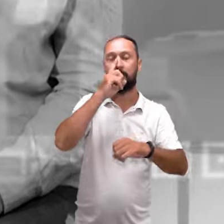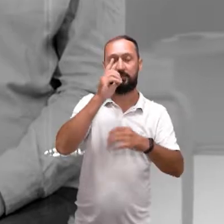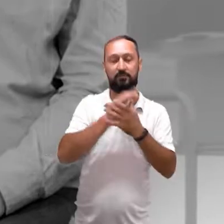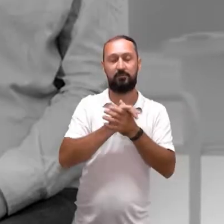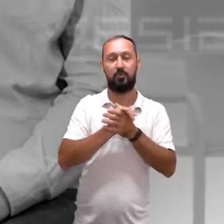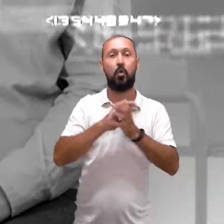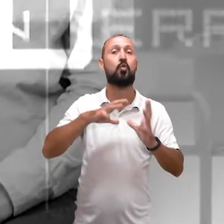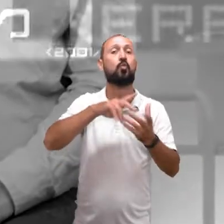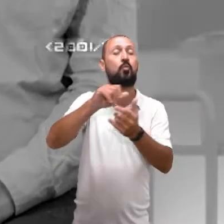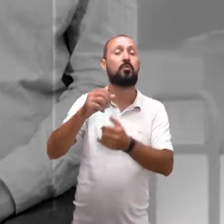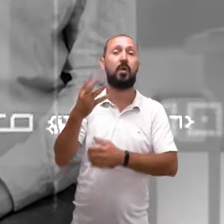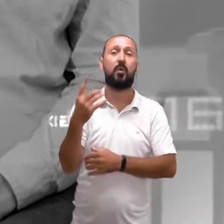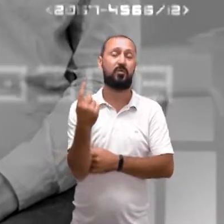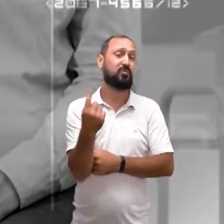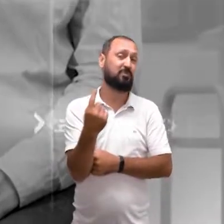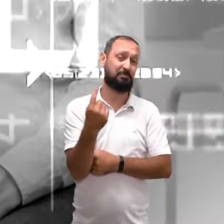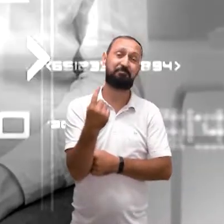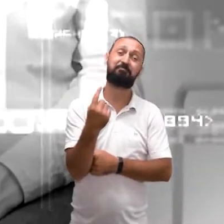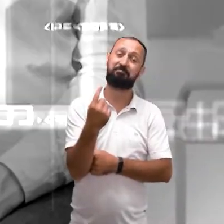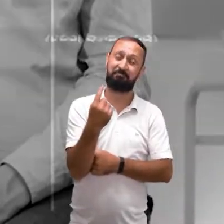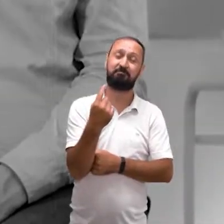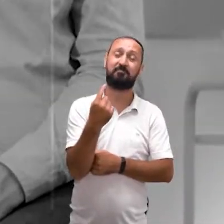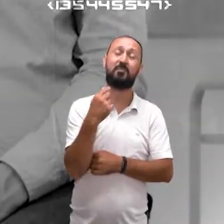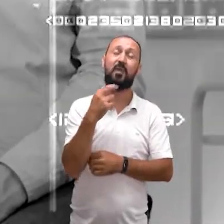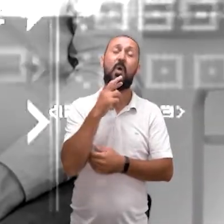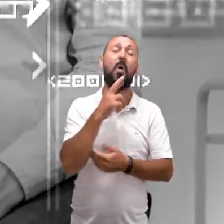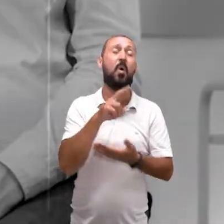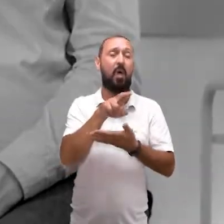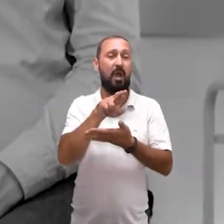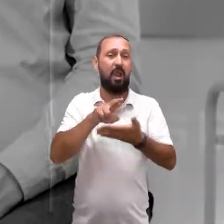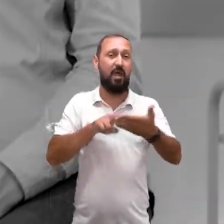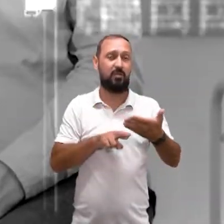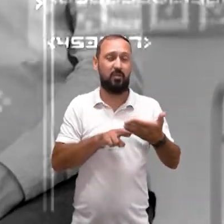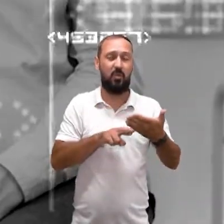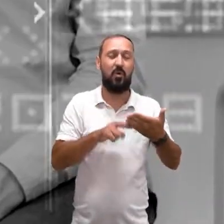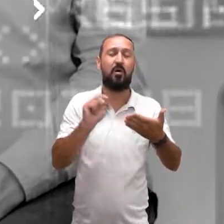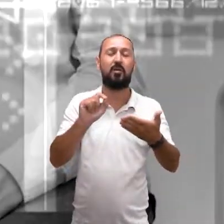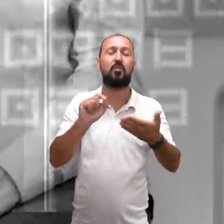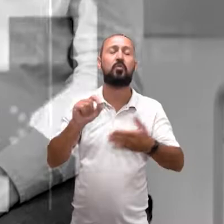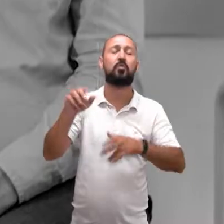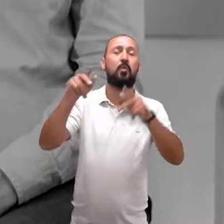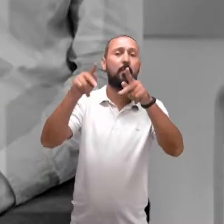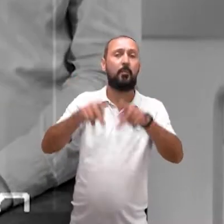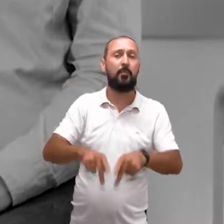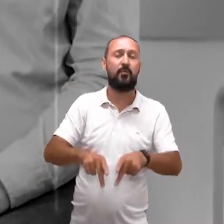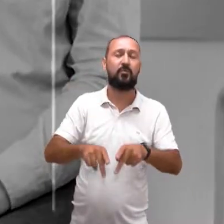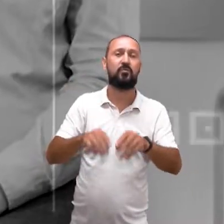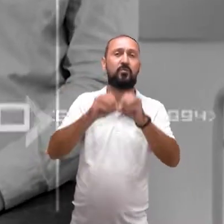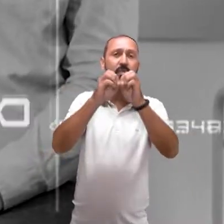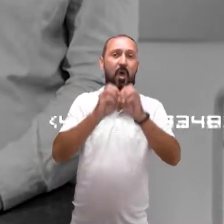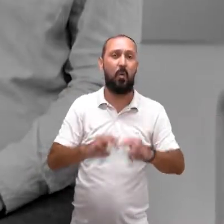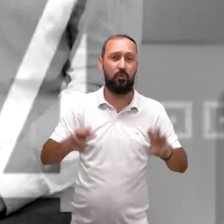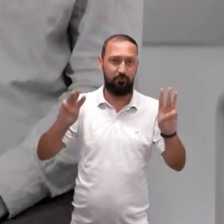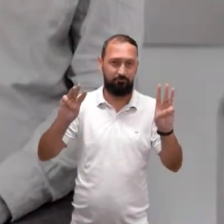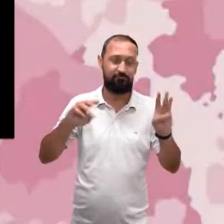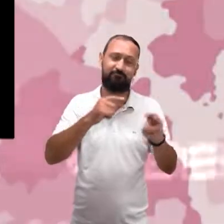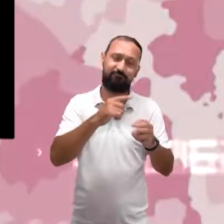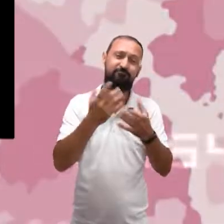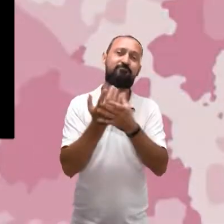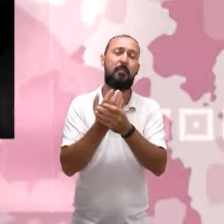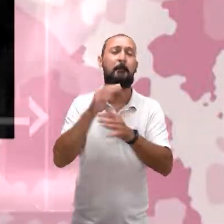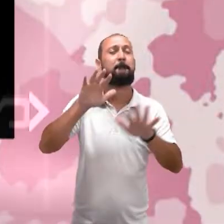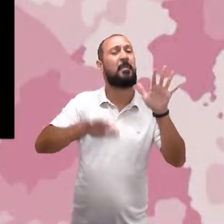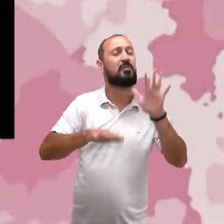são 41, conforme relatório lançado recentemente pelo Fundo de População das Nações Unidas.